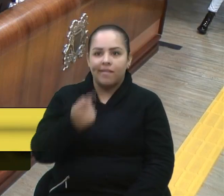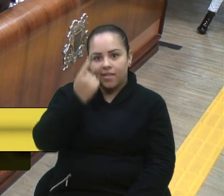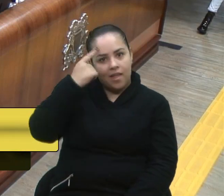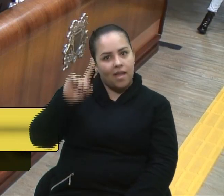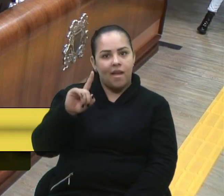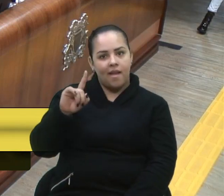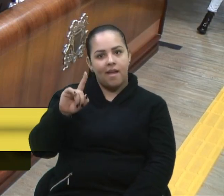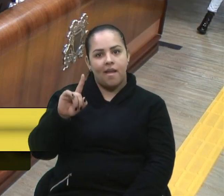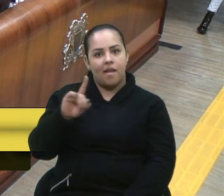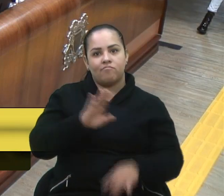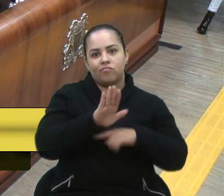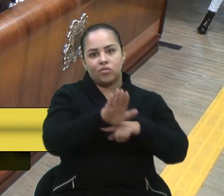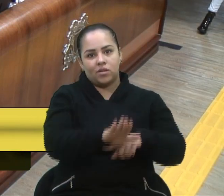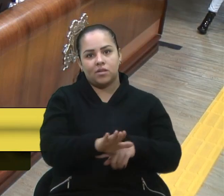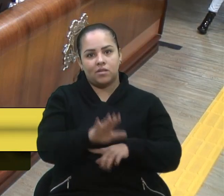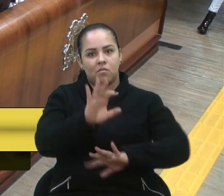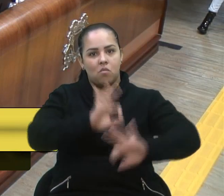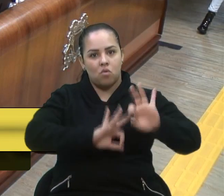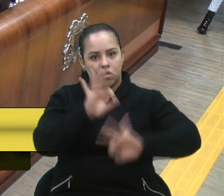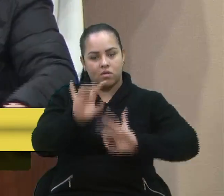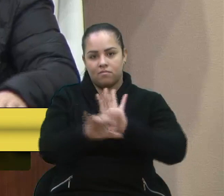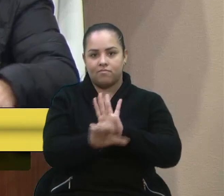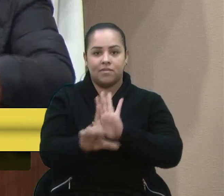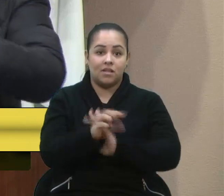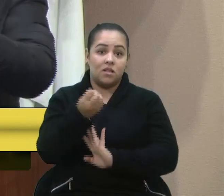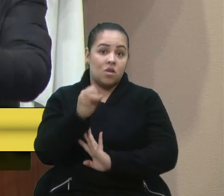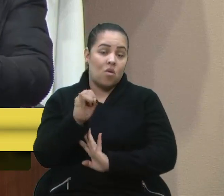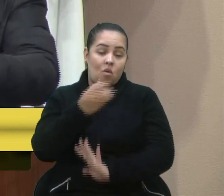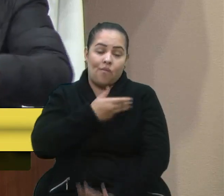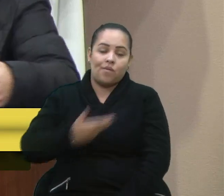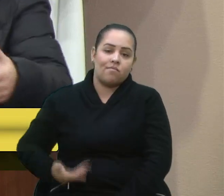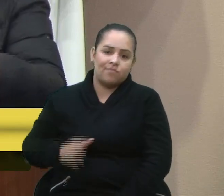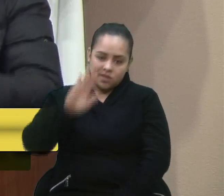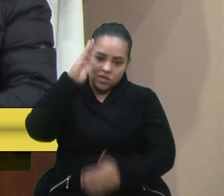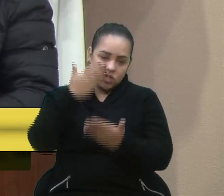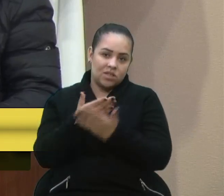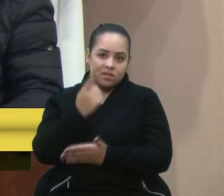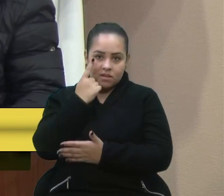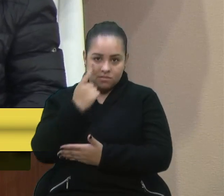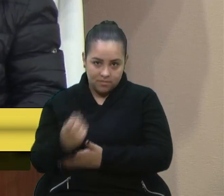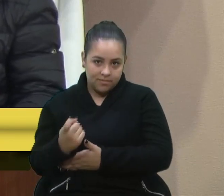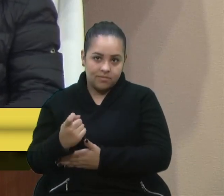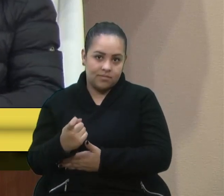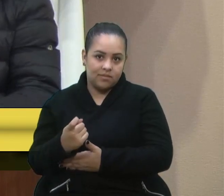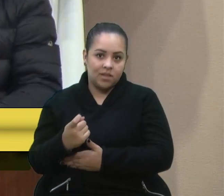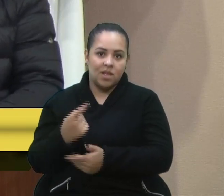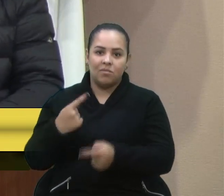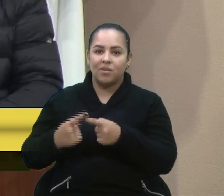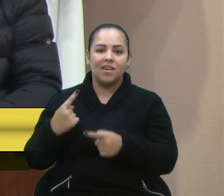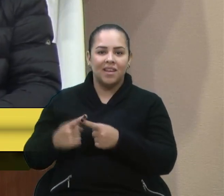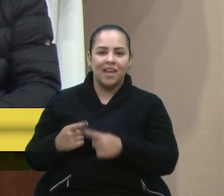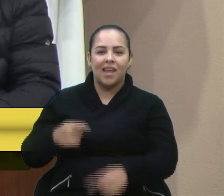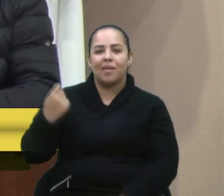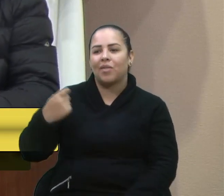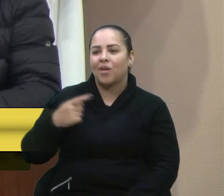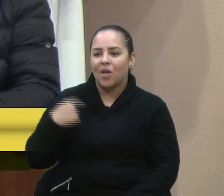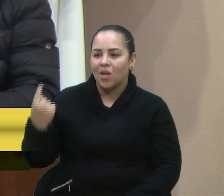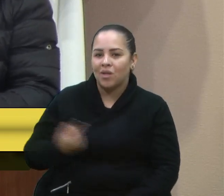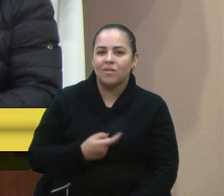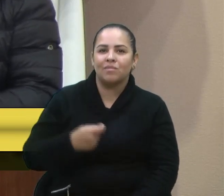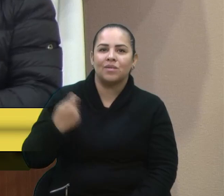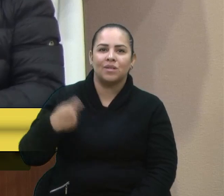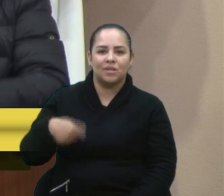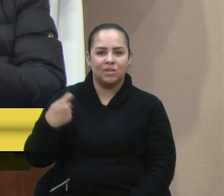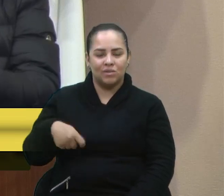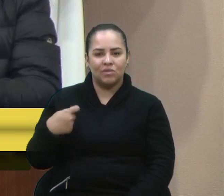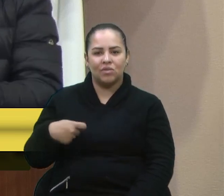com esse projeto de lei. Se o governo achar interessante, inclusive, qualificar ele, porque nós tivemos que tirar muitos artigos do